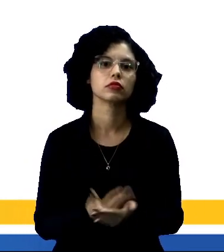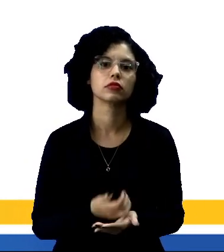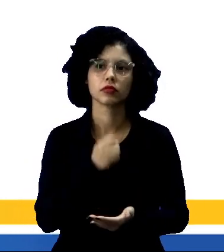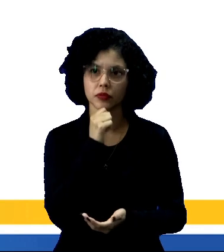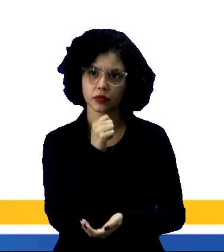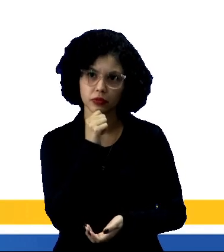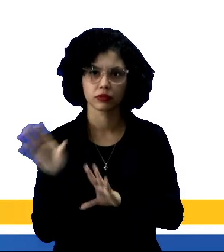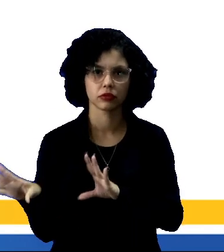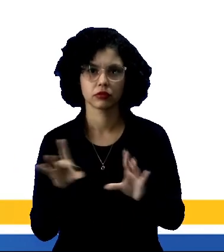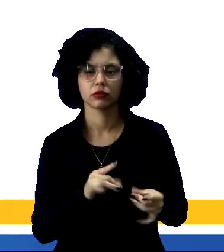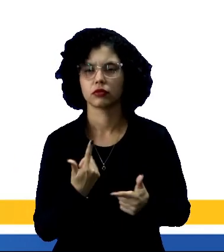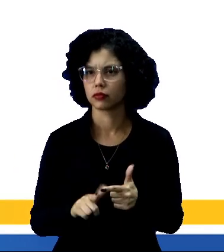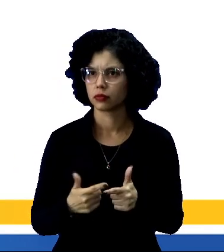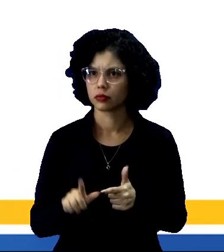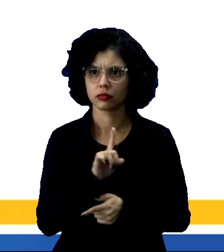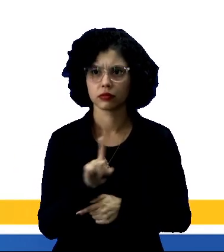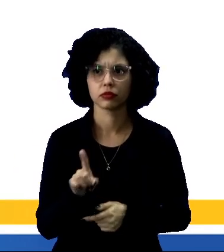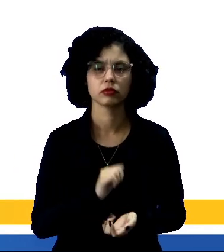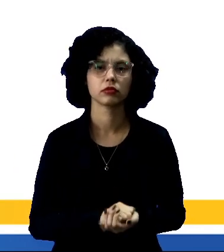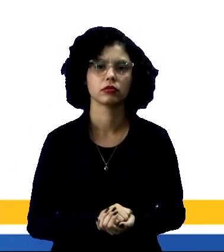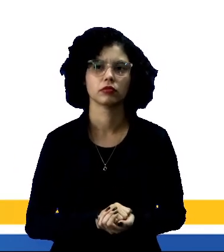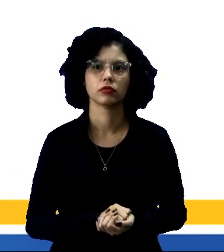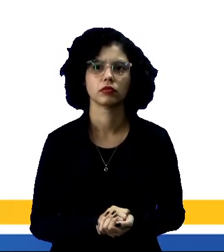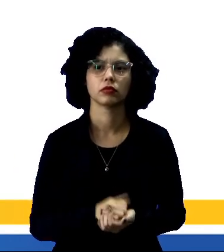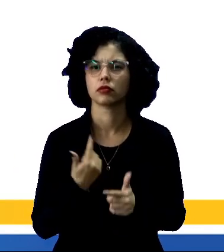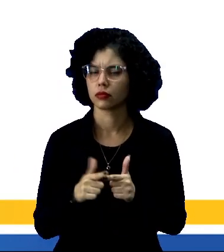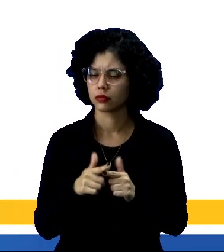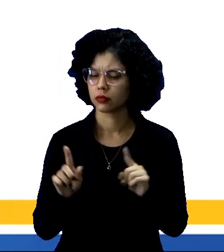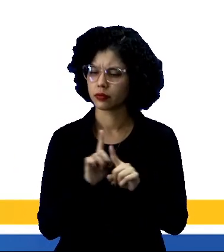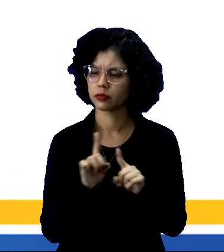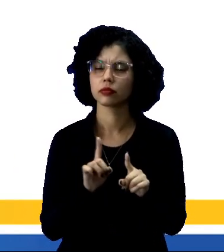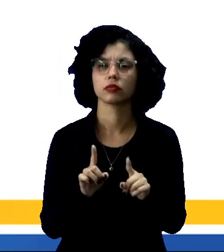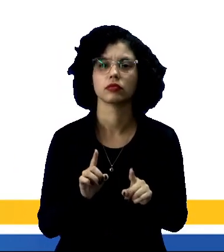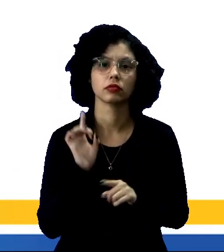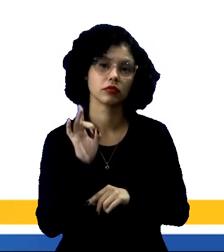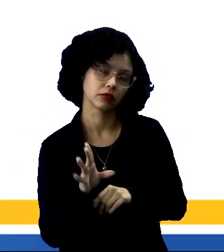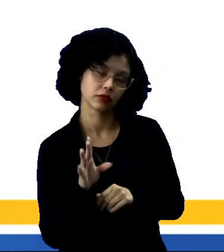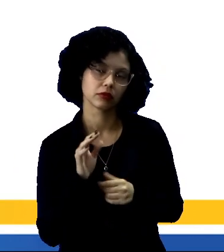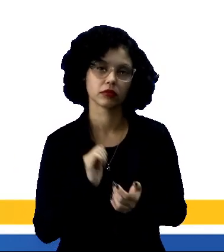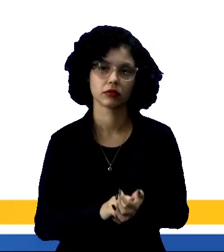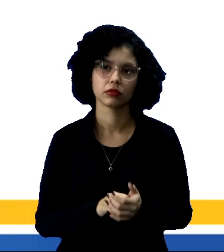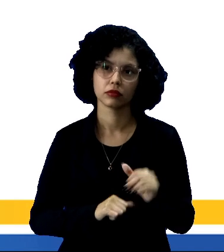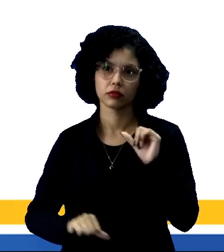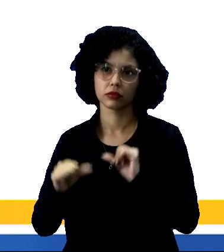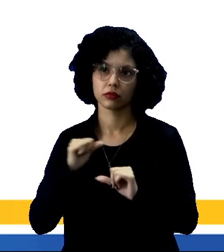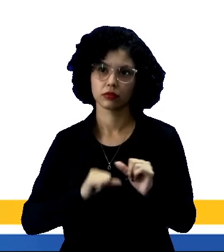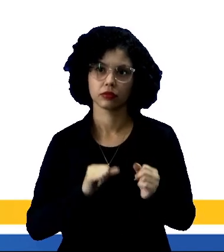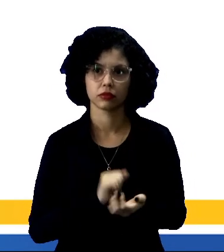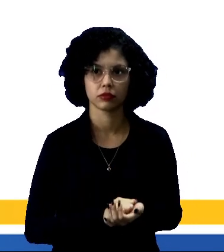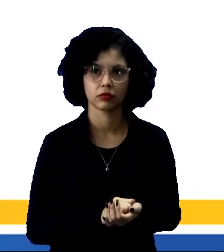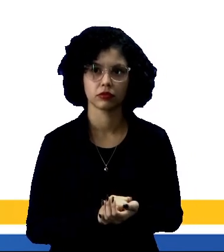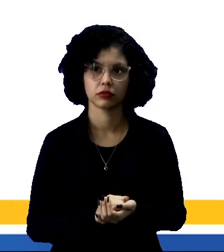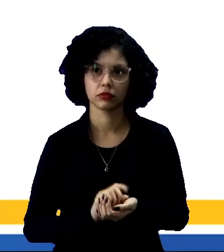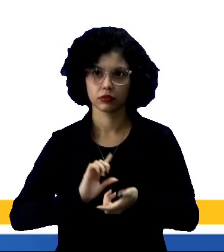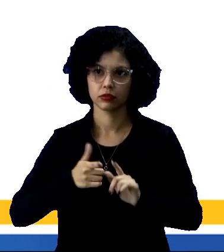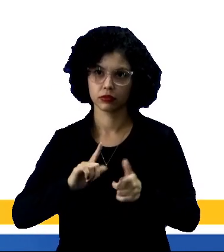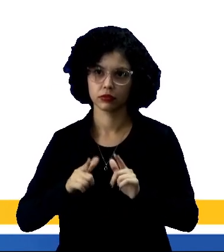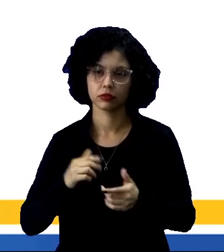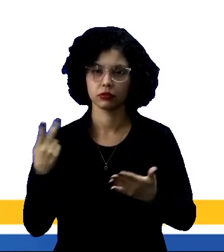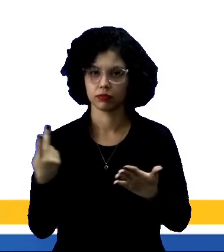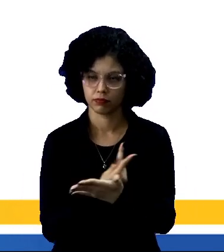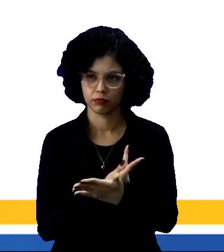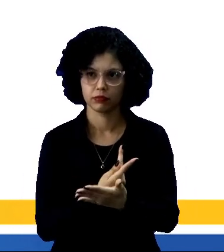eles não vieram danificados, eles não vieram com problemas, eles só vieram trocados. Então, a letra A